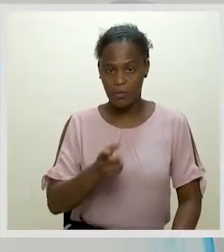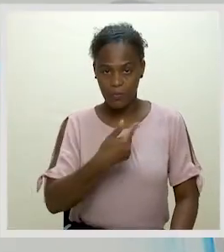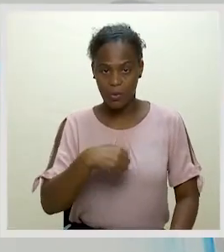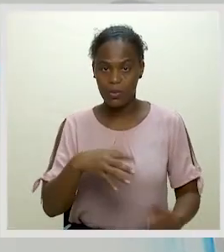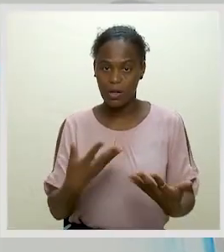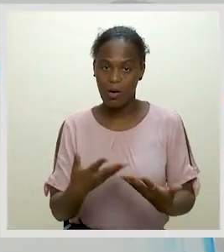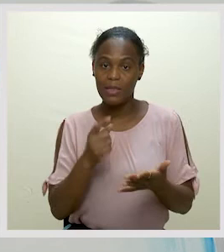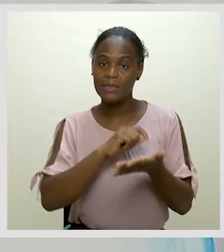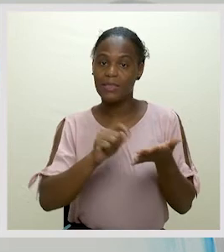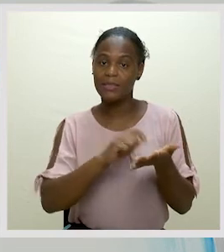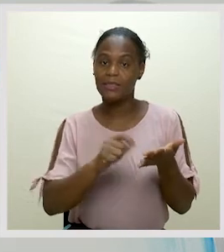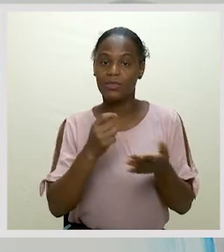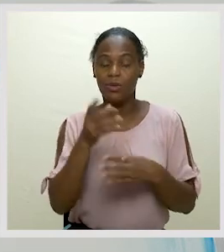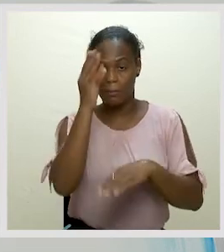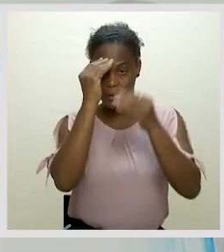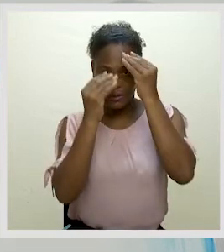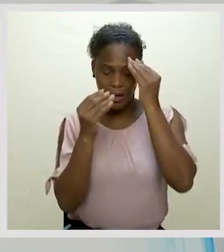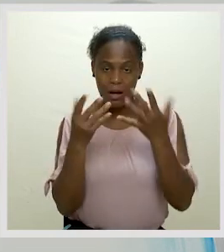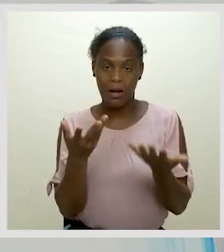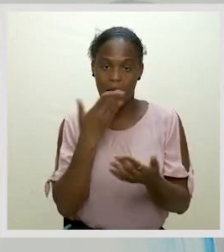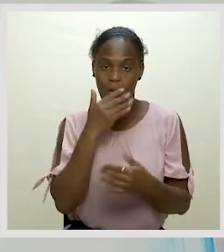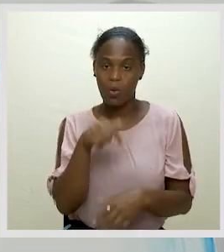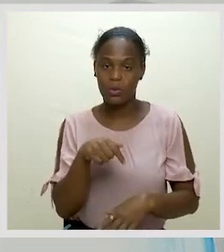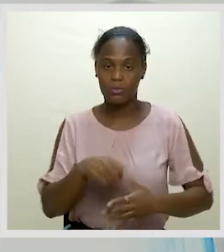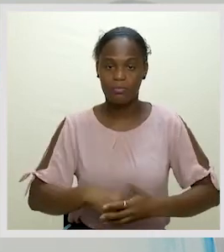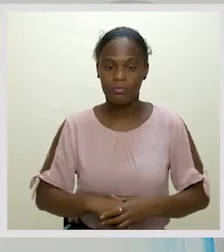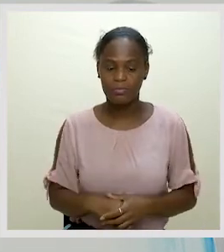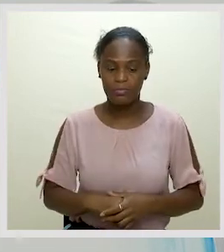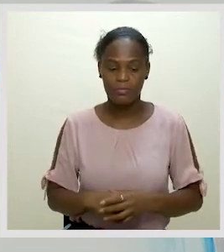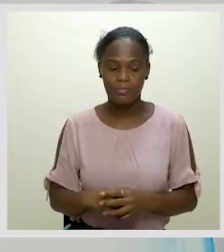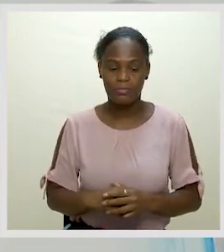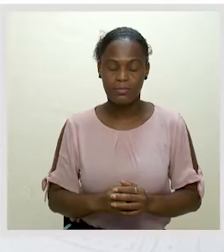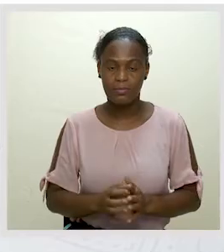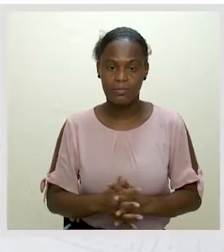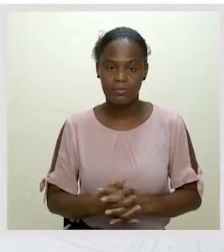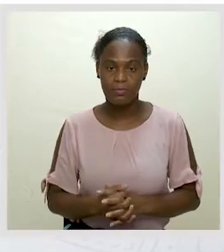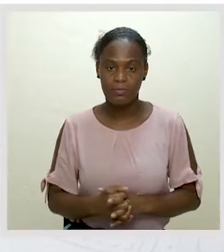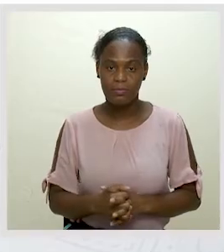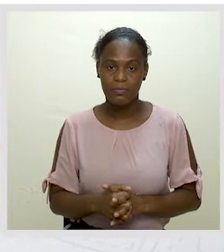Agora vamos para o nosso exercício do aprendizado da aula de hoje.